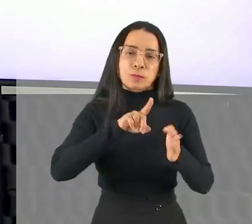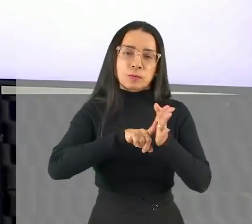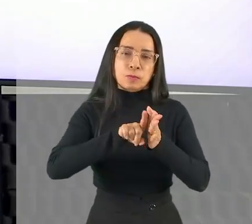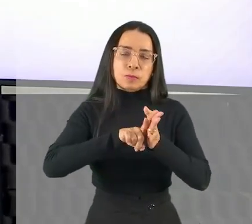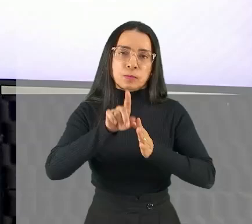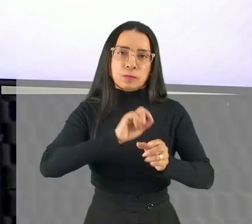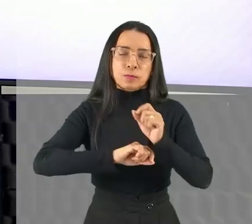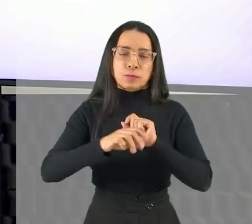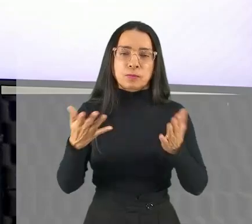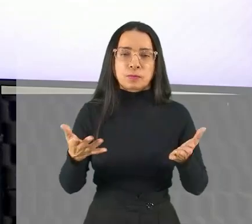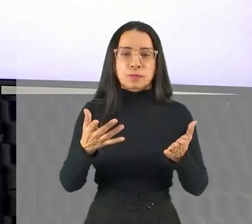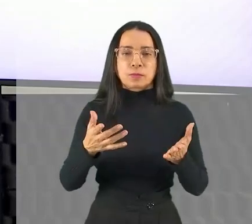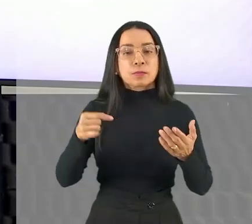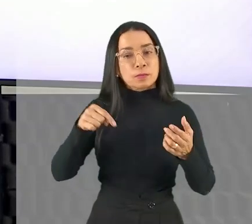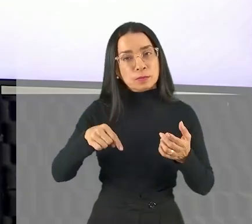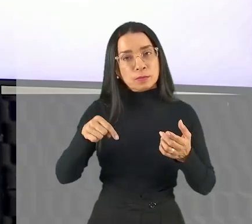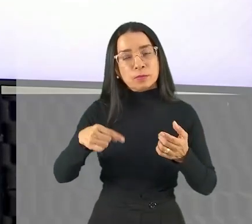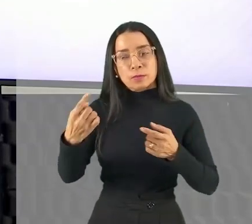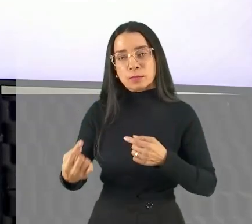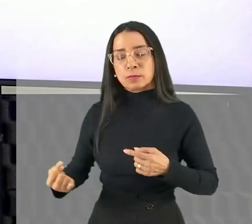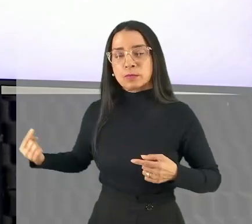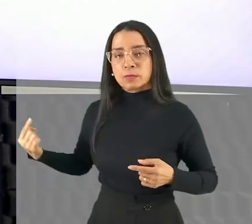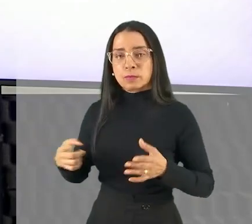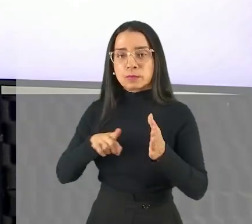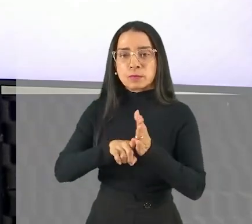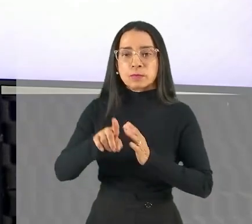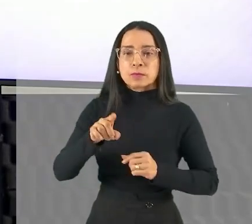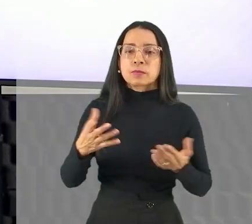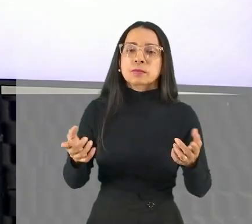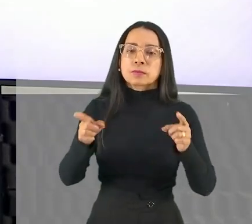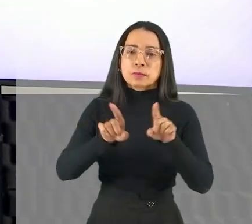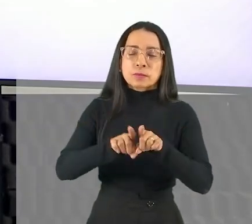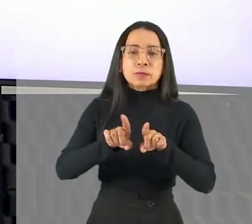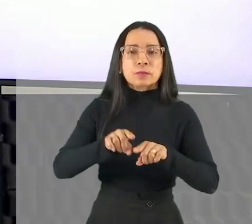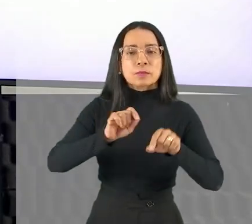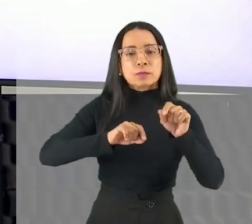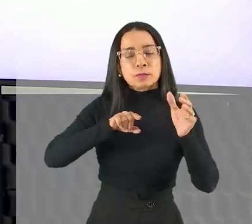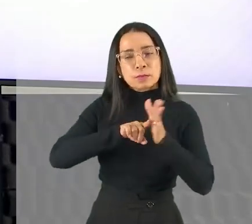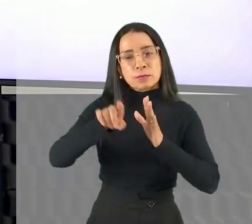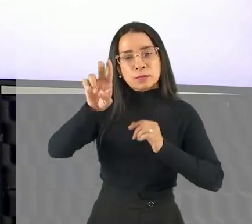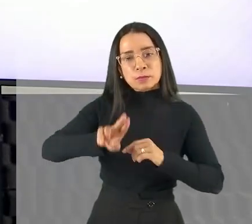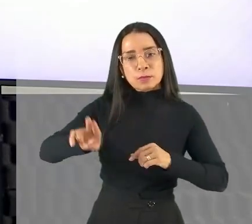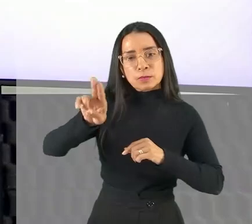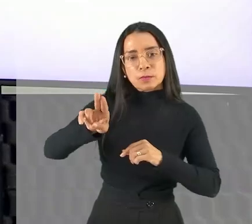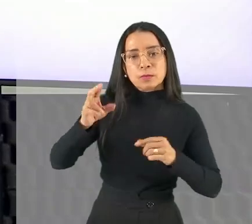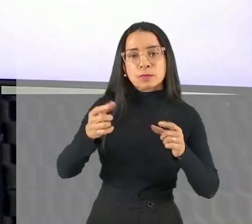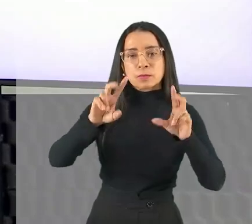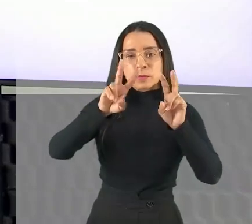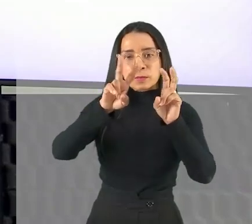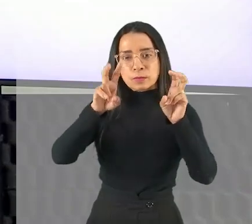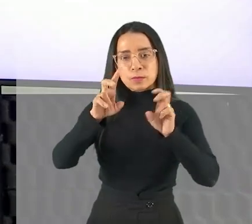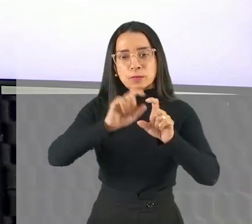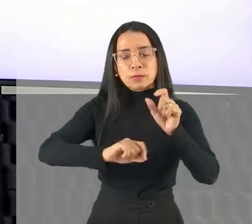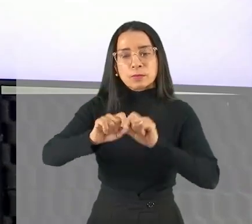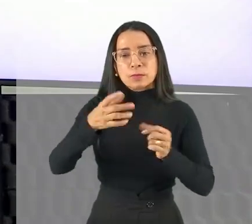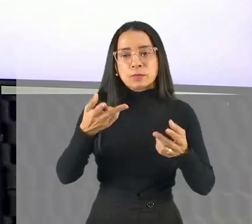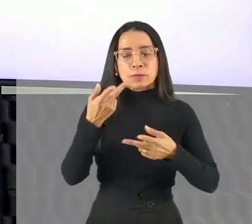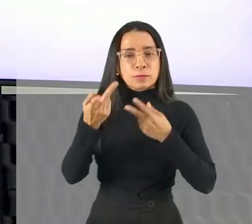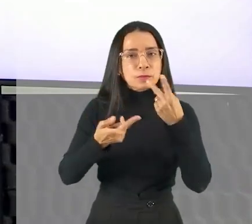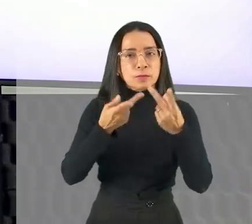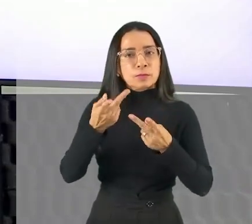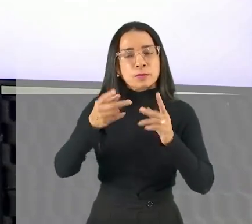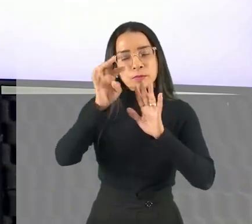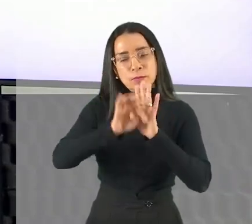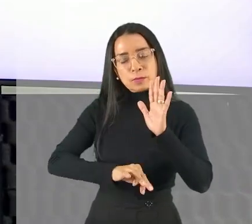ele está perguntando o uso da citação, que também é um recurso linguístico. Eu estou escrevendo um texto, estou falando alguma coisa, trago